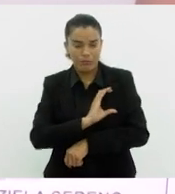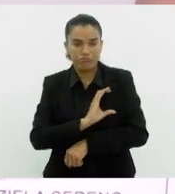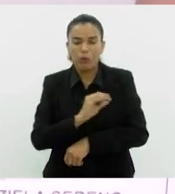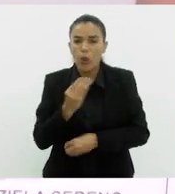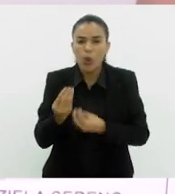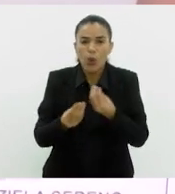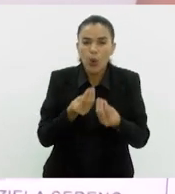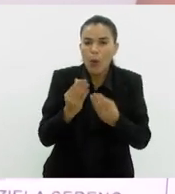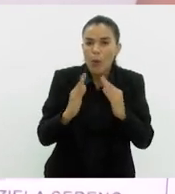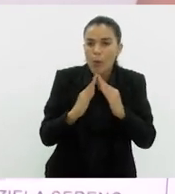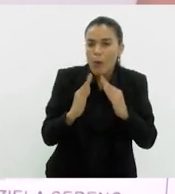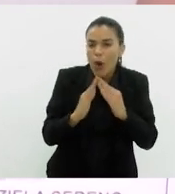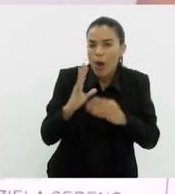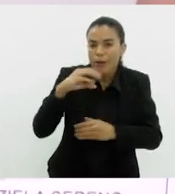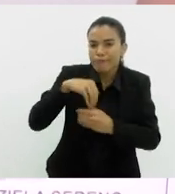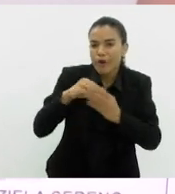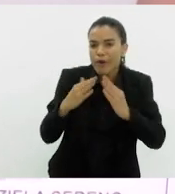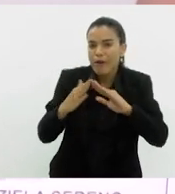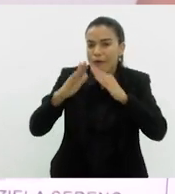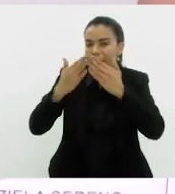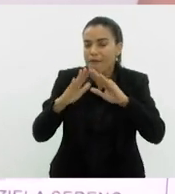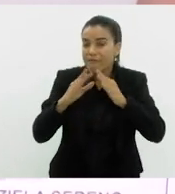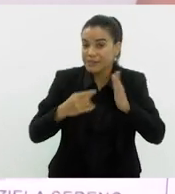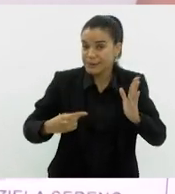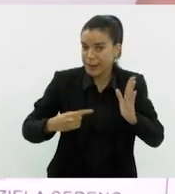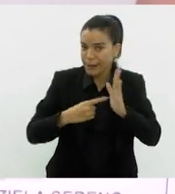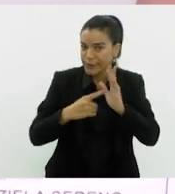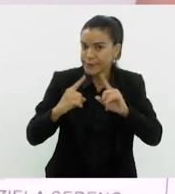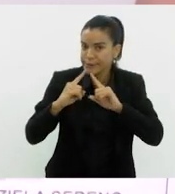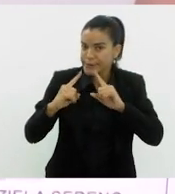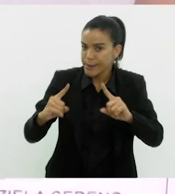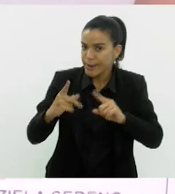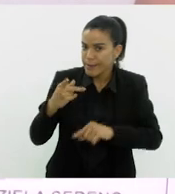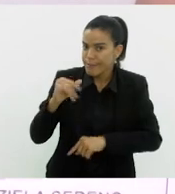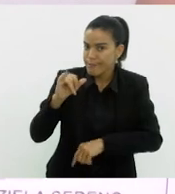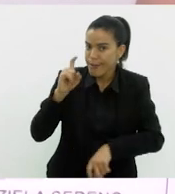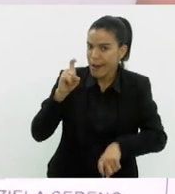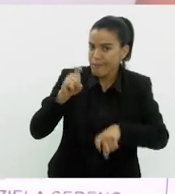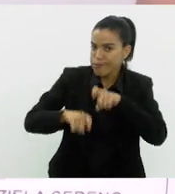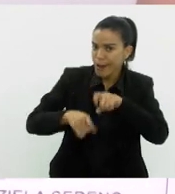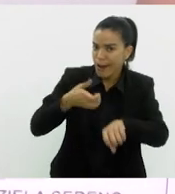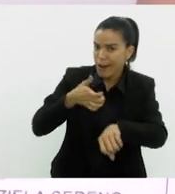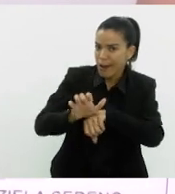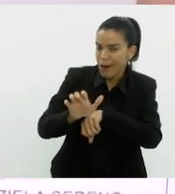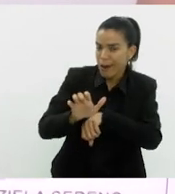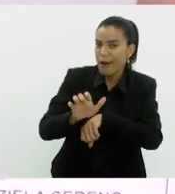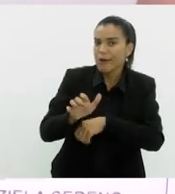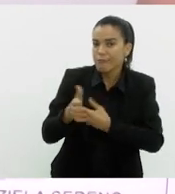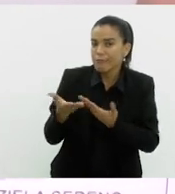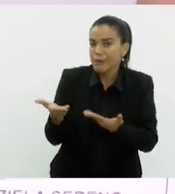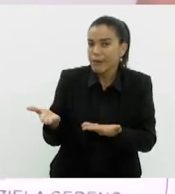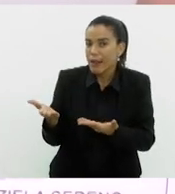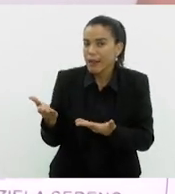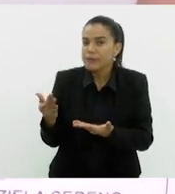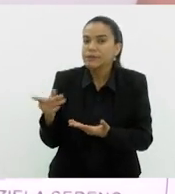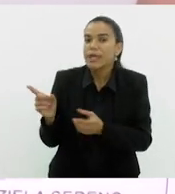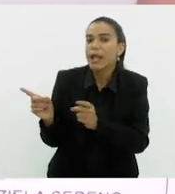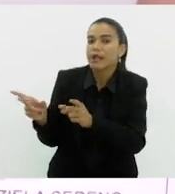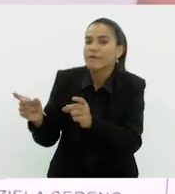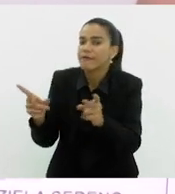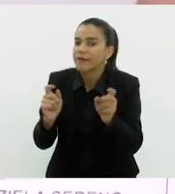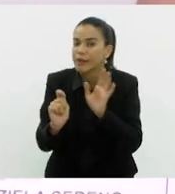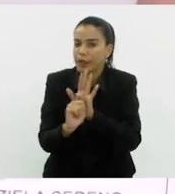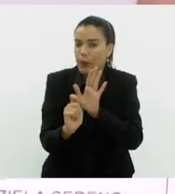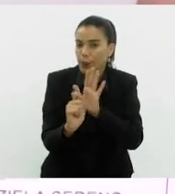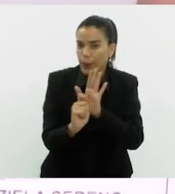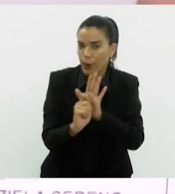que a gente mora dentro de uma favela e vai fazer uma denúncia de um pai que estrupou uma mãe, se ele é o avião da boca? Então,